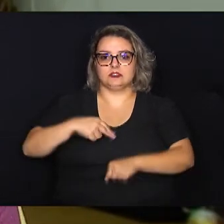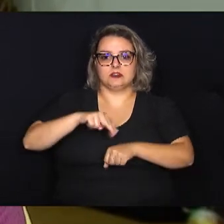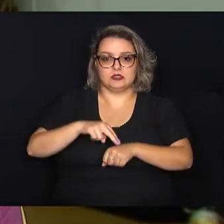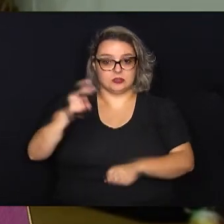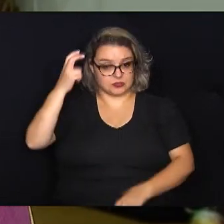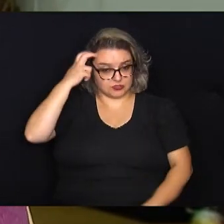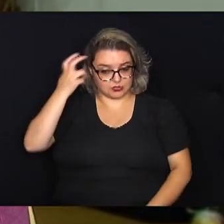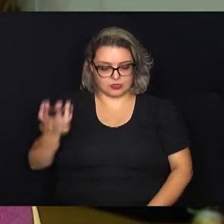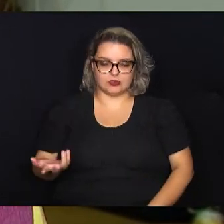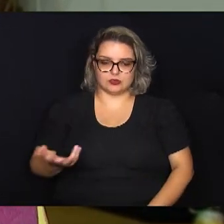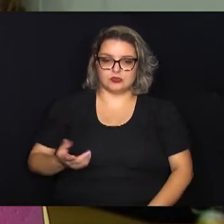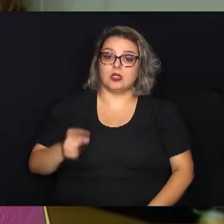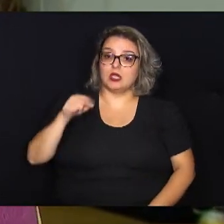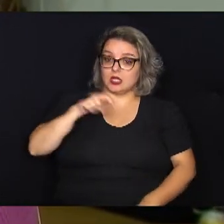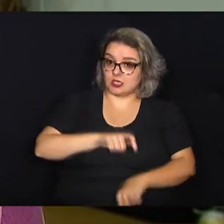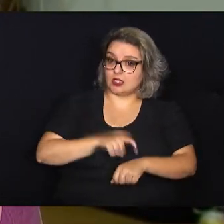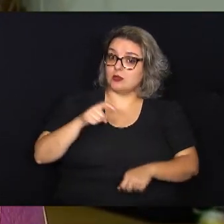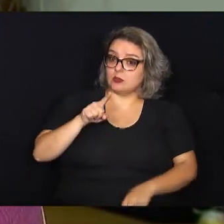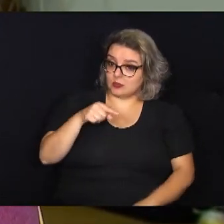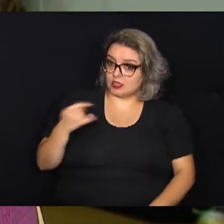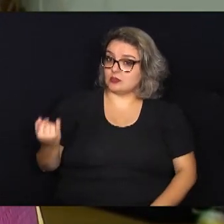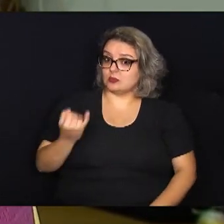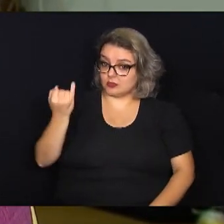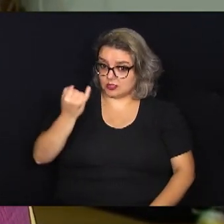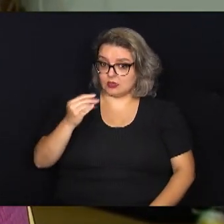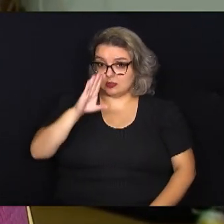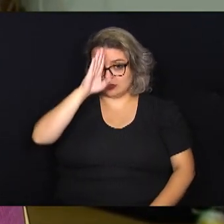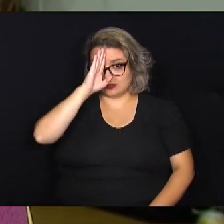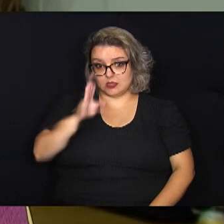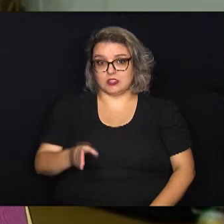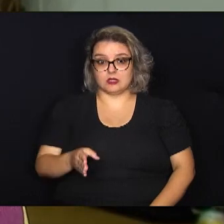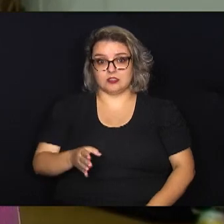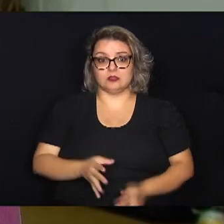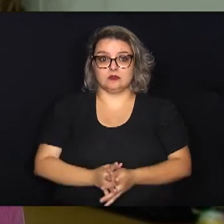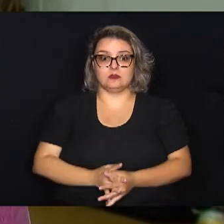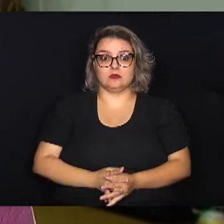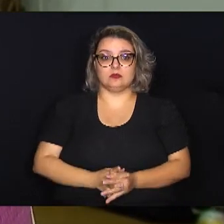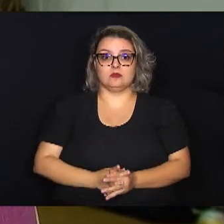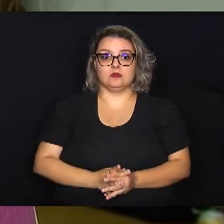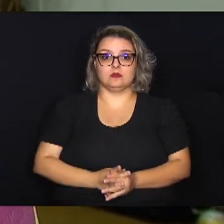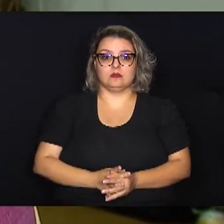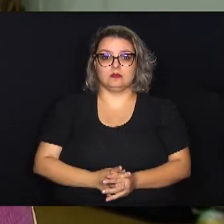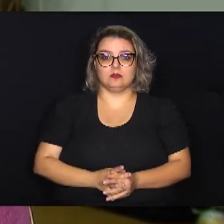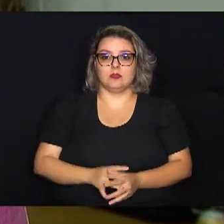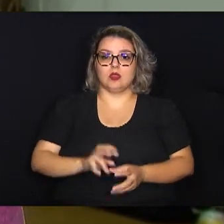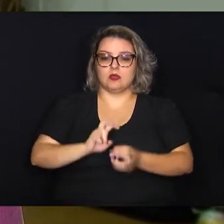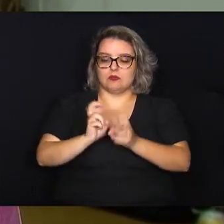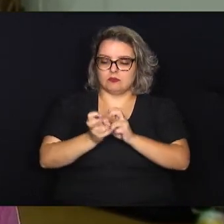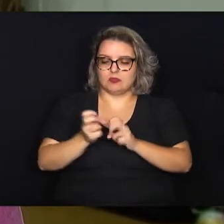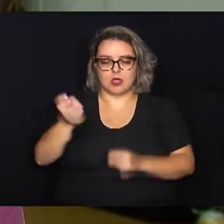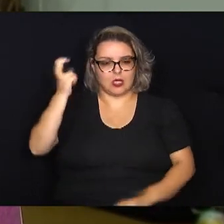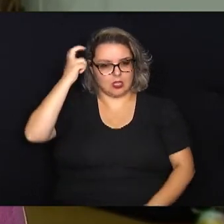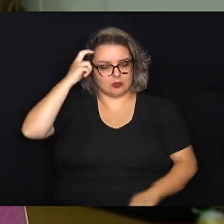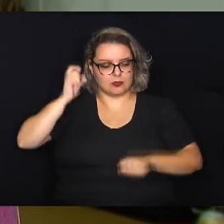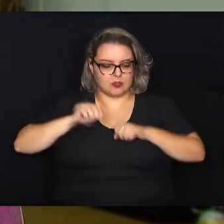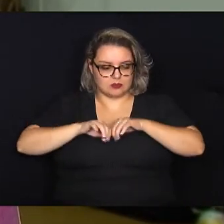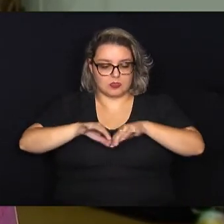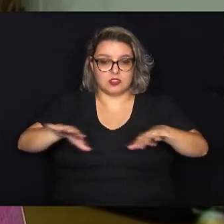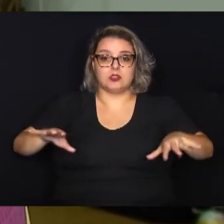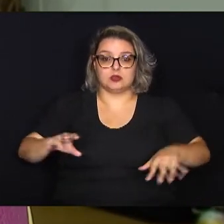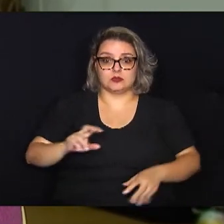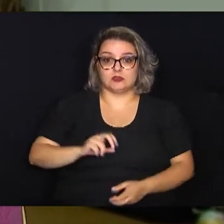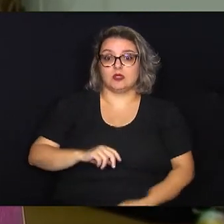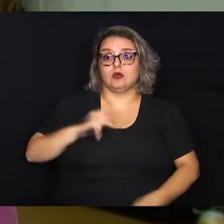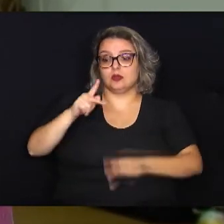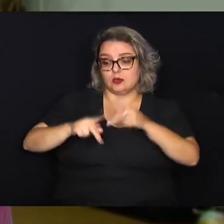esse é um momento muito importante, principalmente por disseminar a cultura da população africana, né,